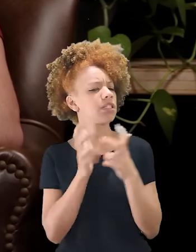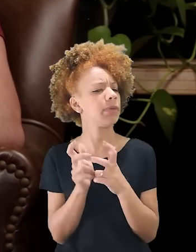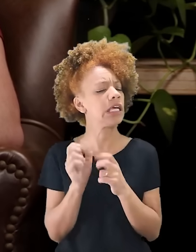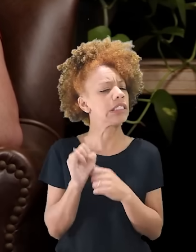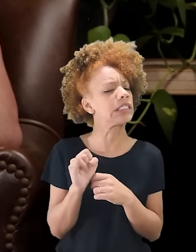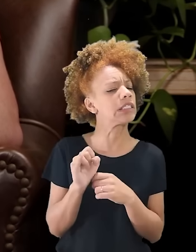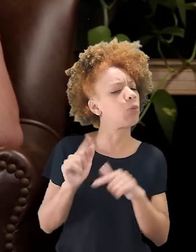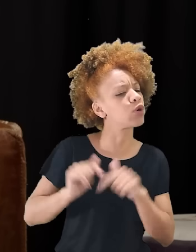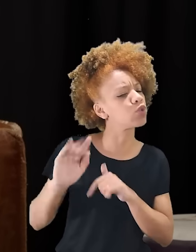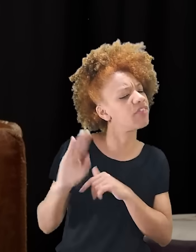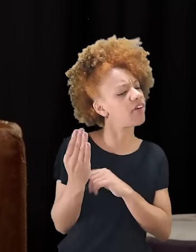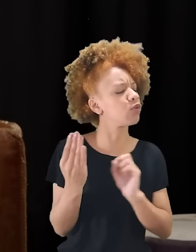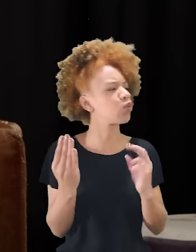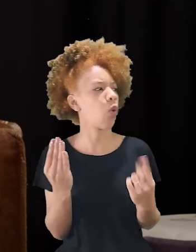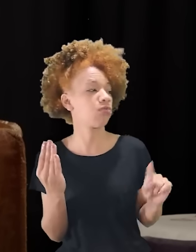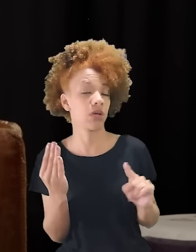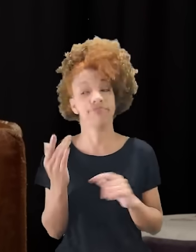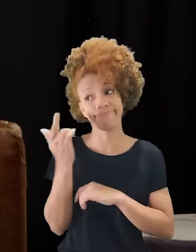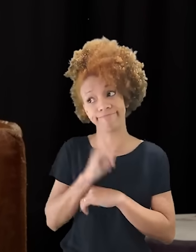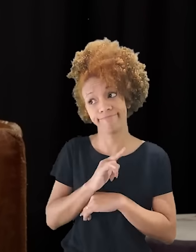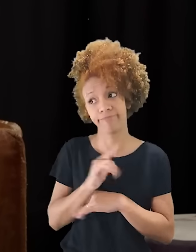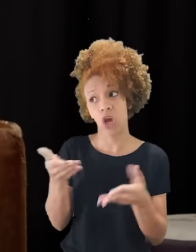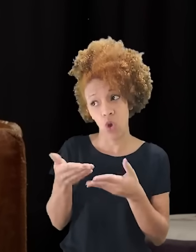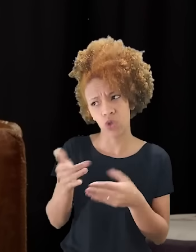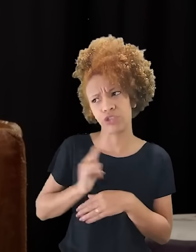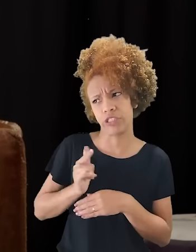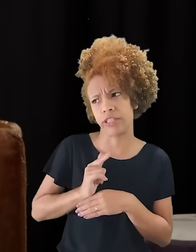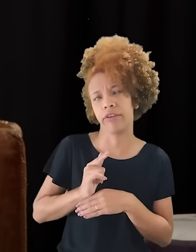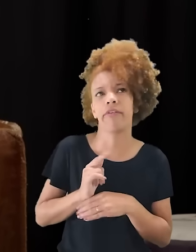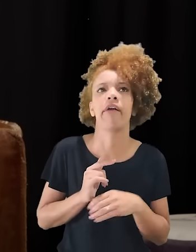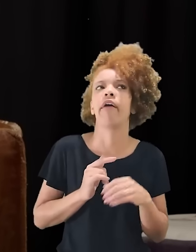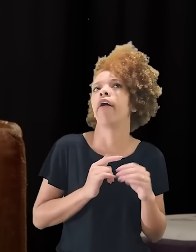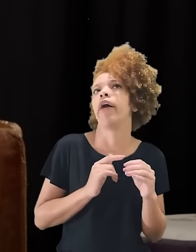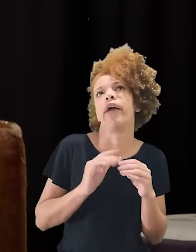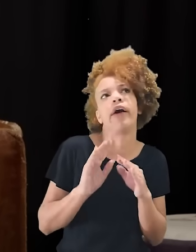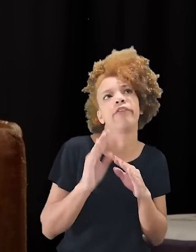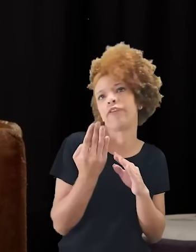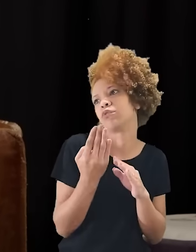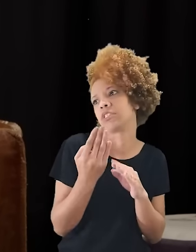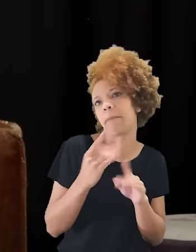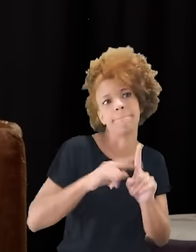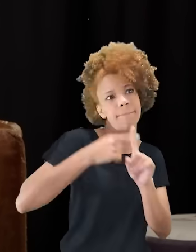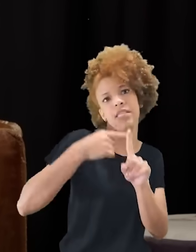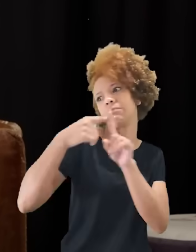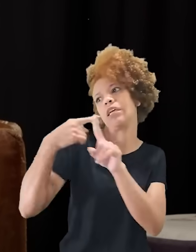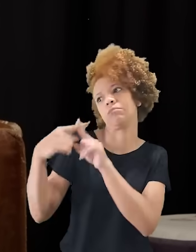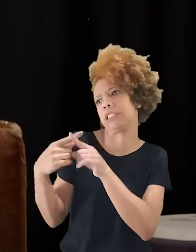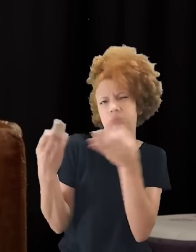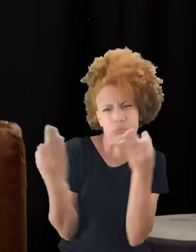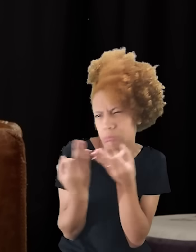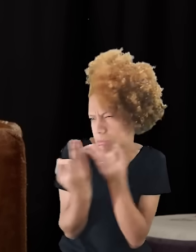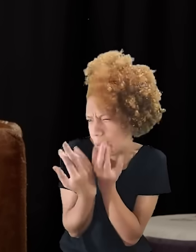se a coisa é falsa ou não é falsa consegue consegue a Hoje existe tem réplicas a mais Plus assim que são super